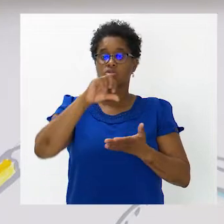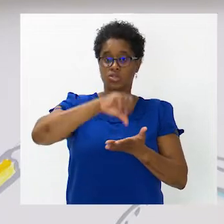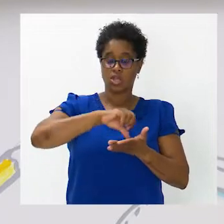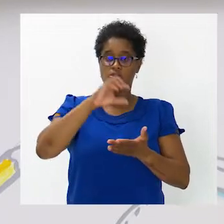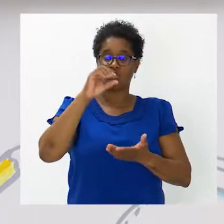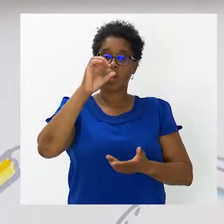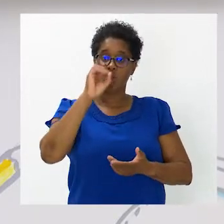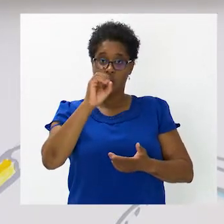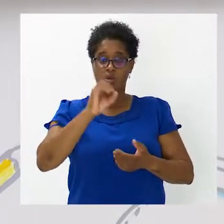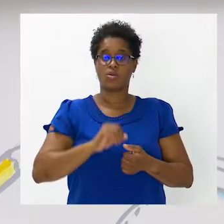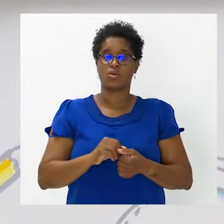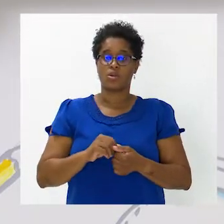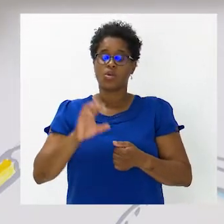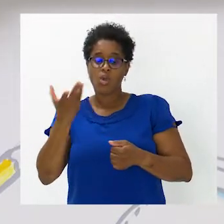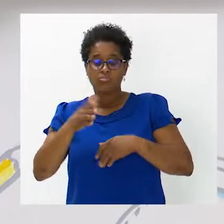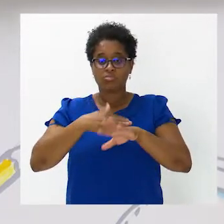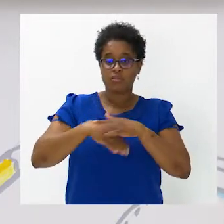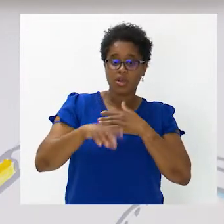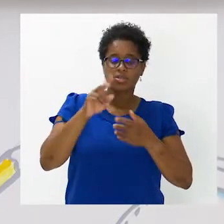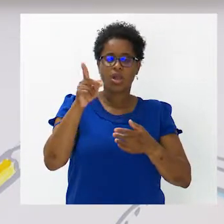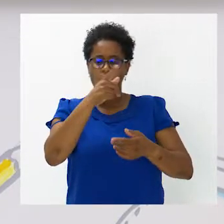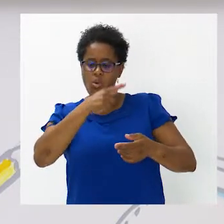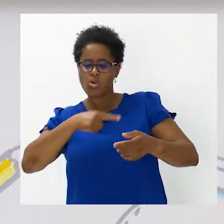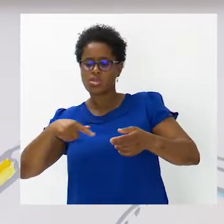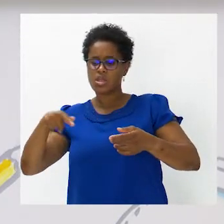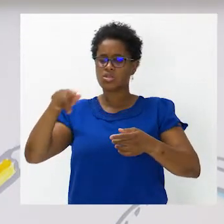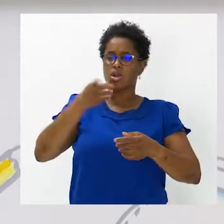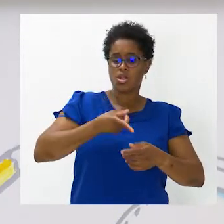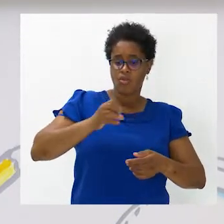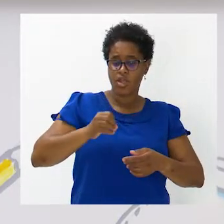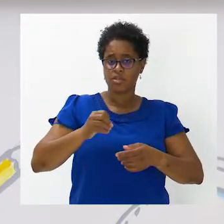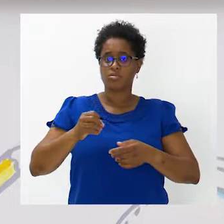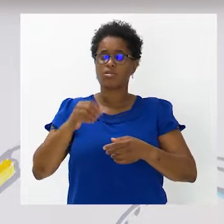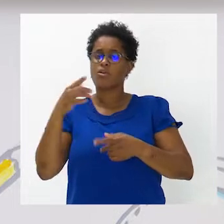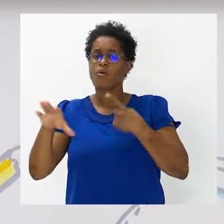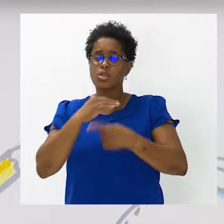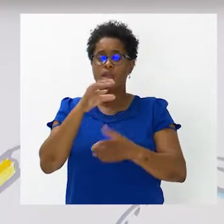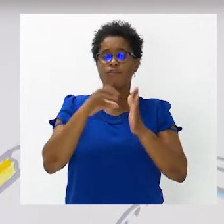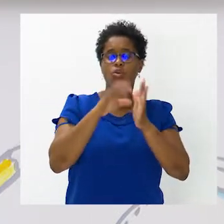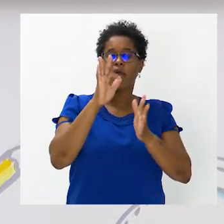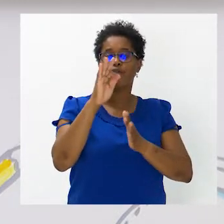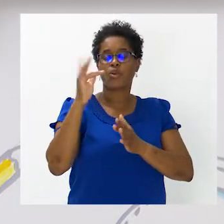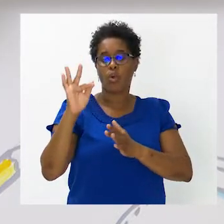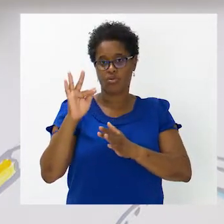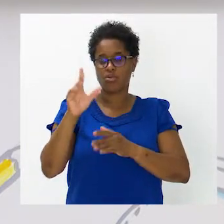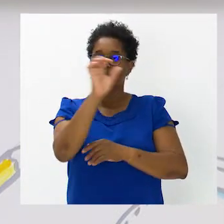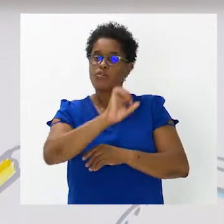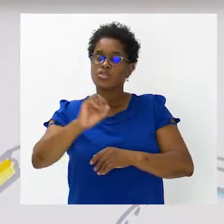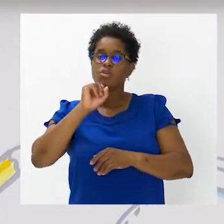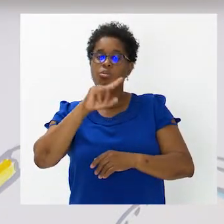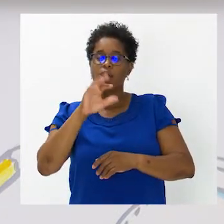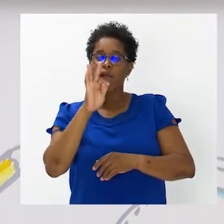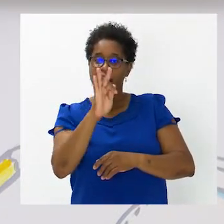centro em O. Ao fazer a rotação 90 graus, nós iremos obter a figura F4. Como vocês podem